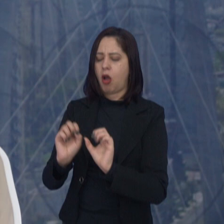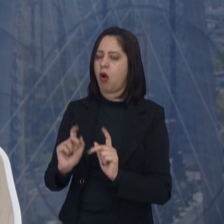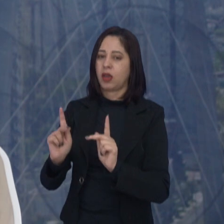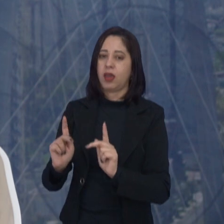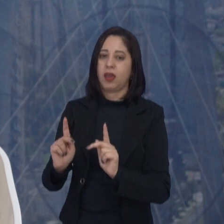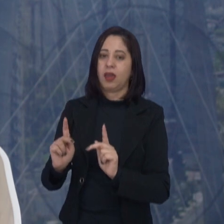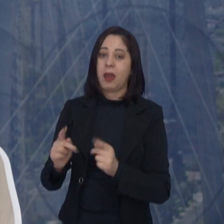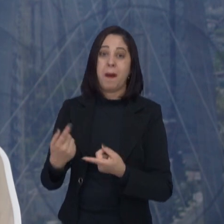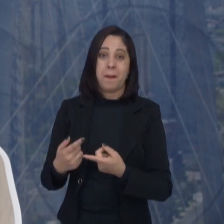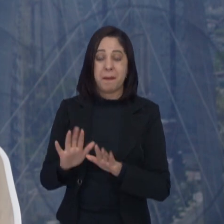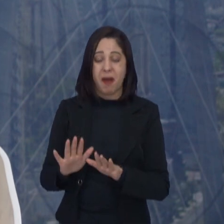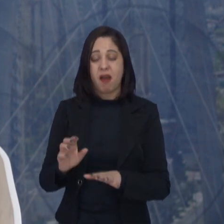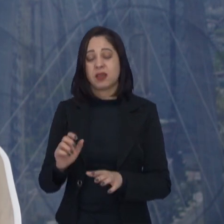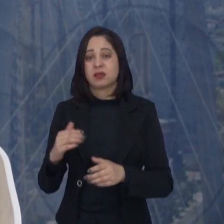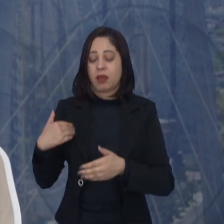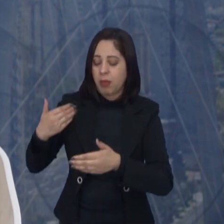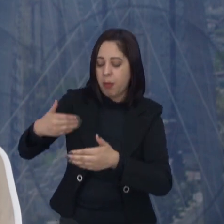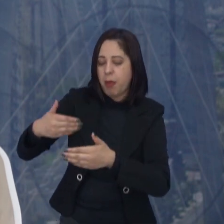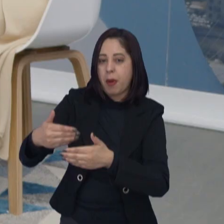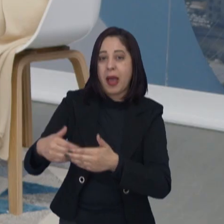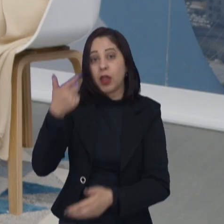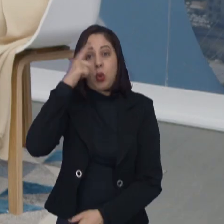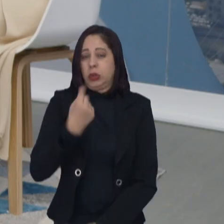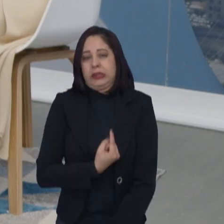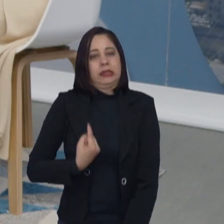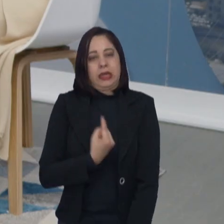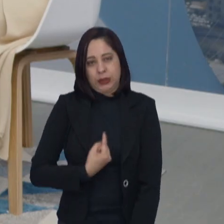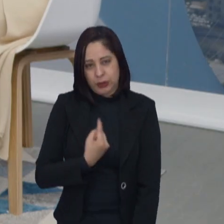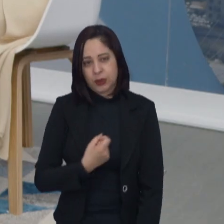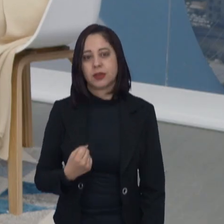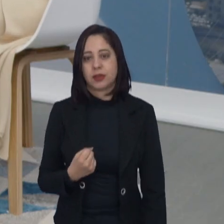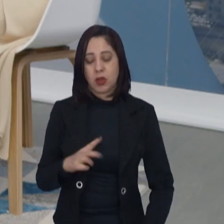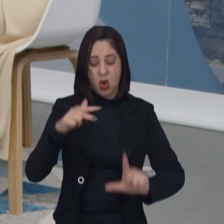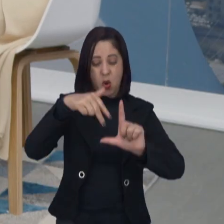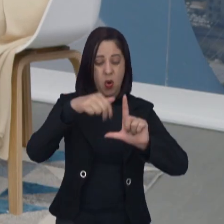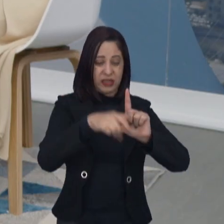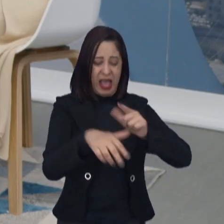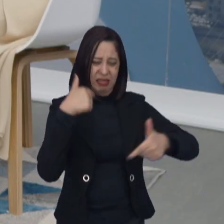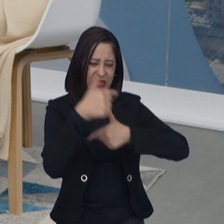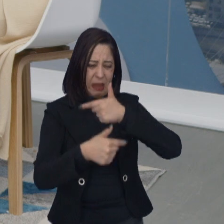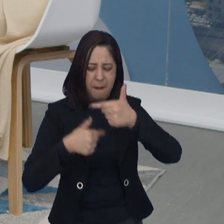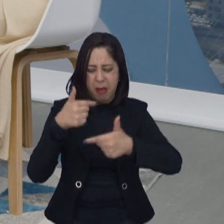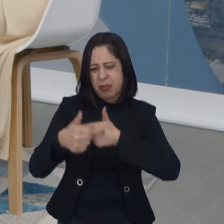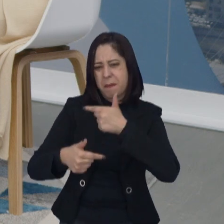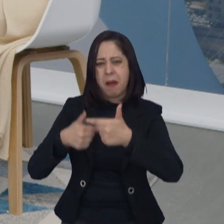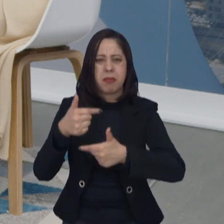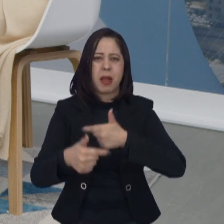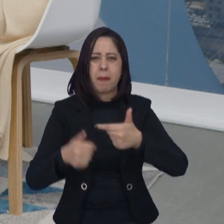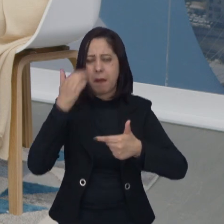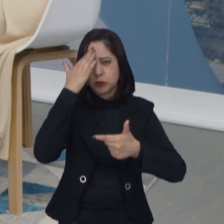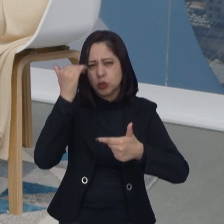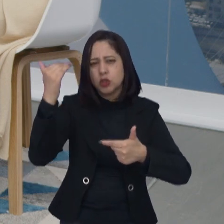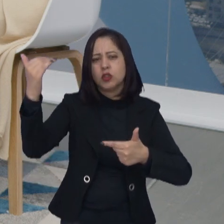chega uma hora que você não dá mais conta. Sim, então, tanto, né? Muito, assim, influenciadores que trabalham, que têm uma conversão maior, e